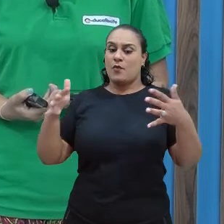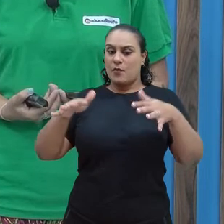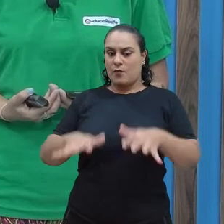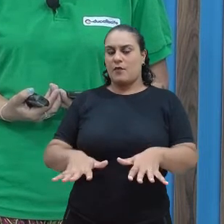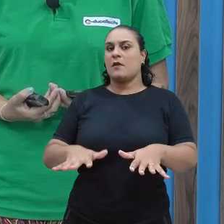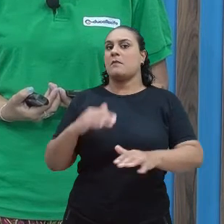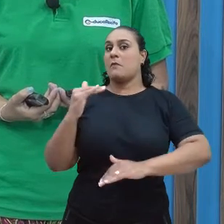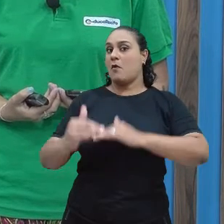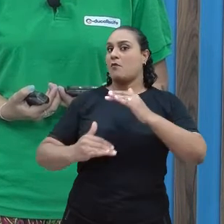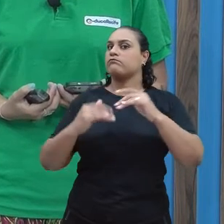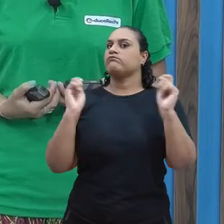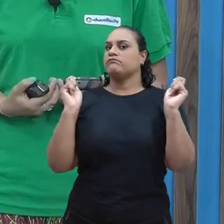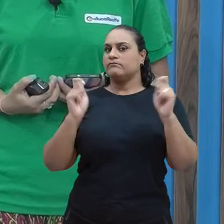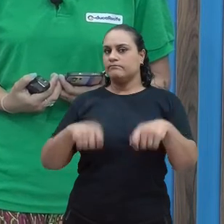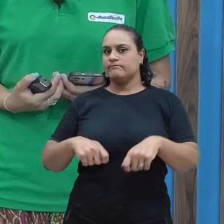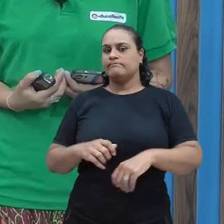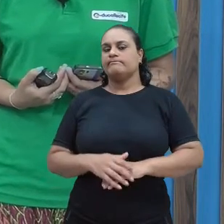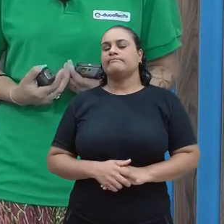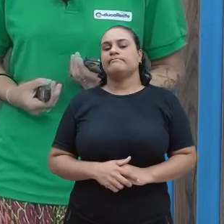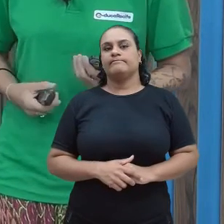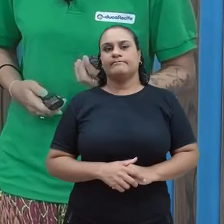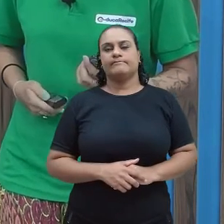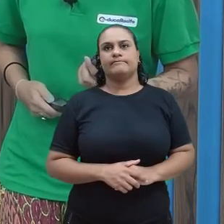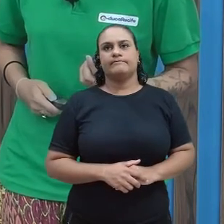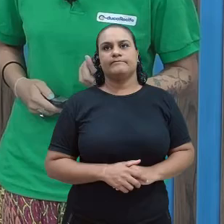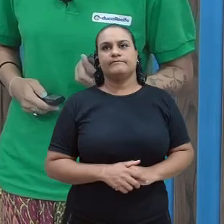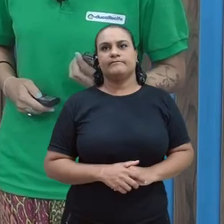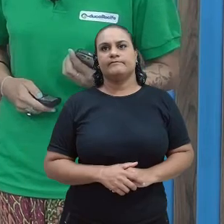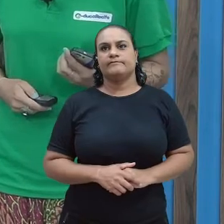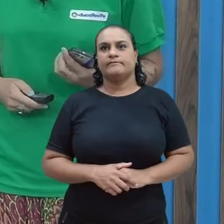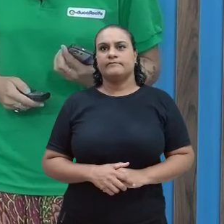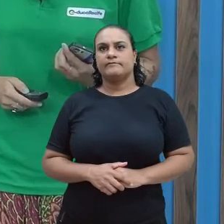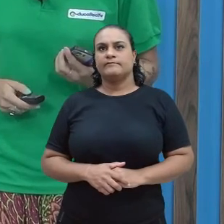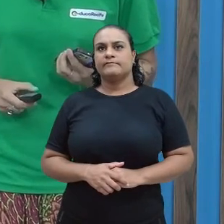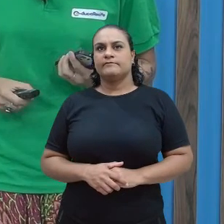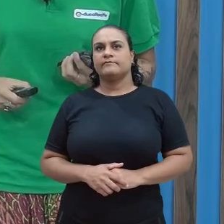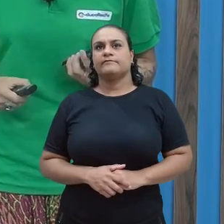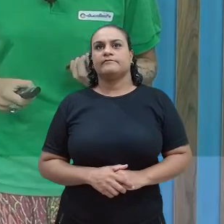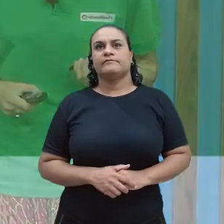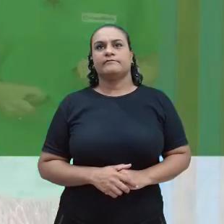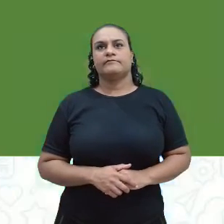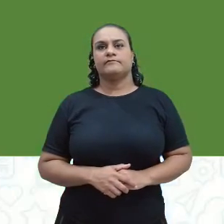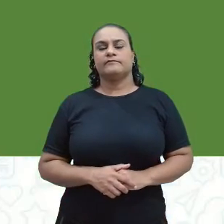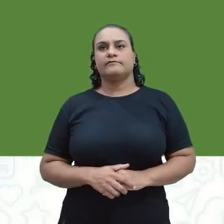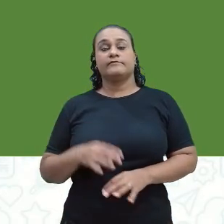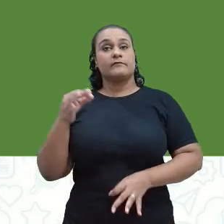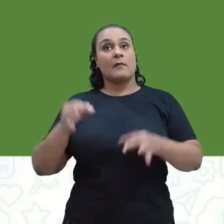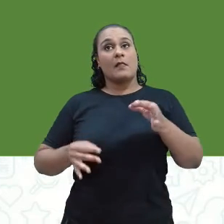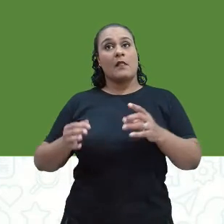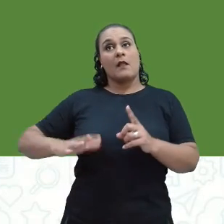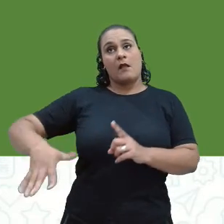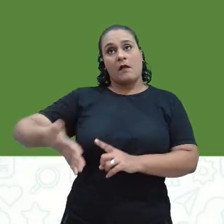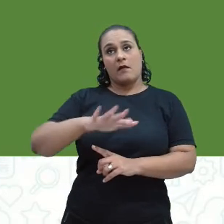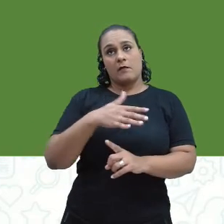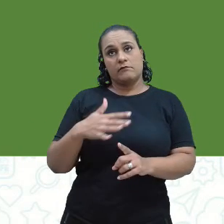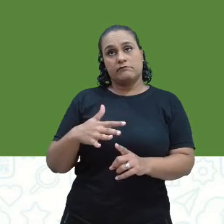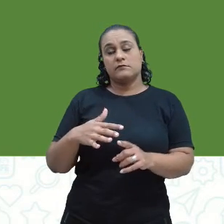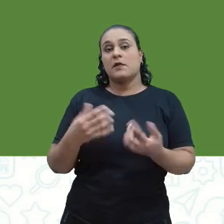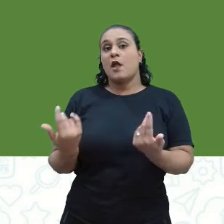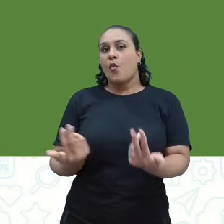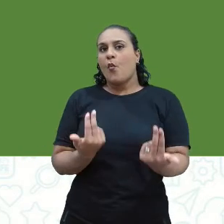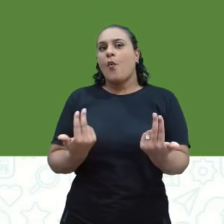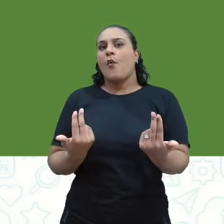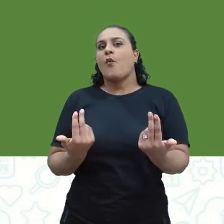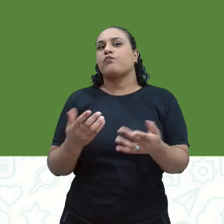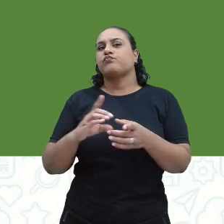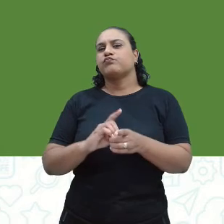ter um desenvolvimento, certo? Sustentável. Bom, avançando aqui, né? A justiça ambiental, assim como a